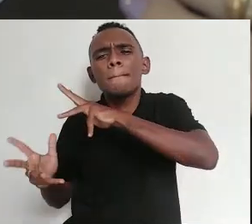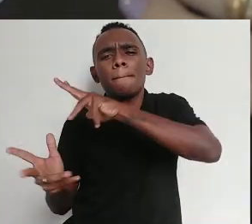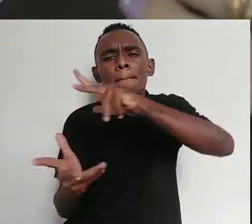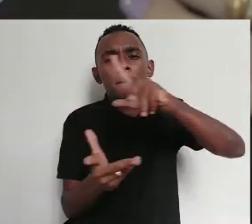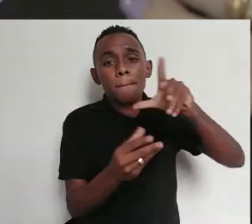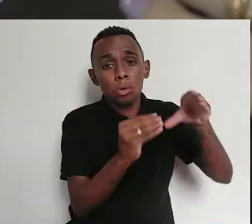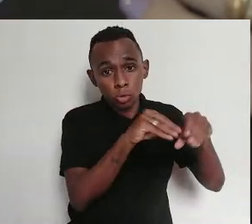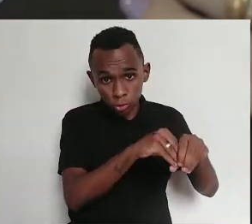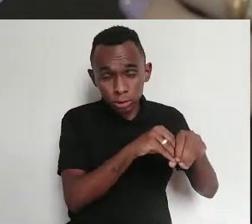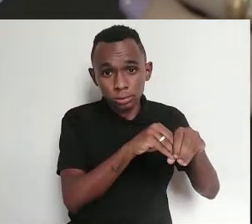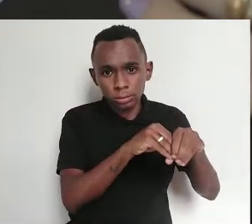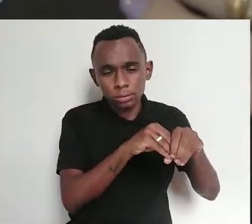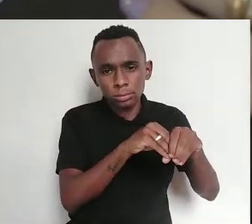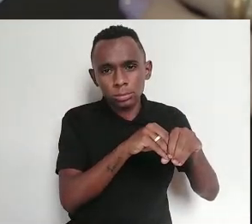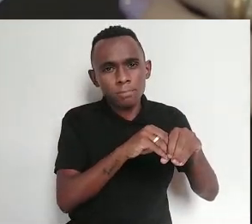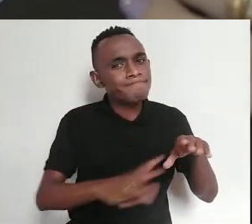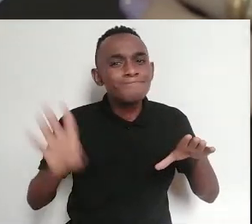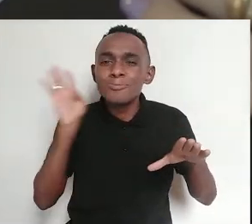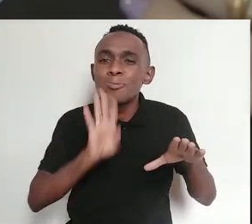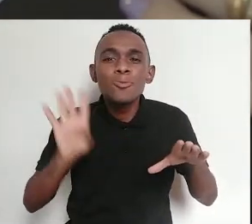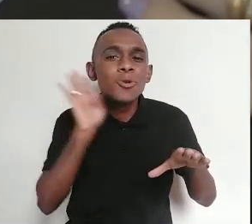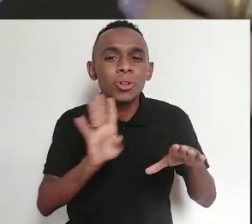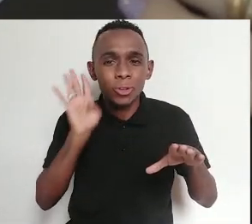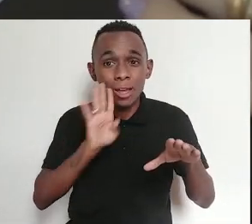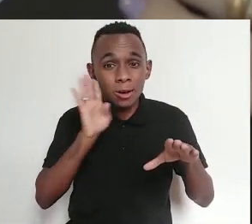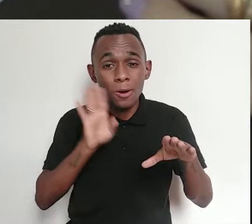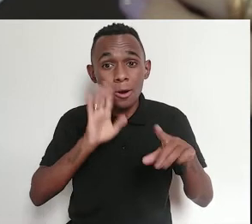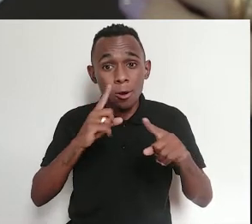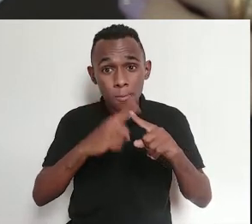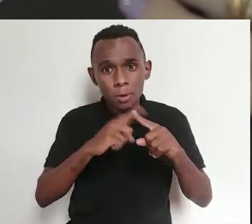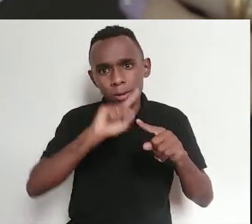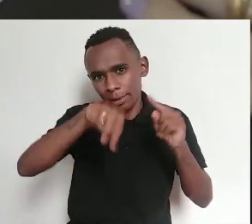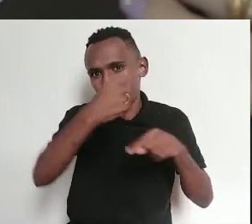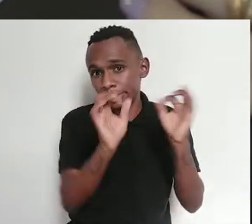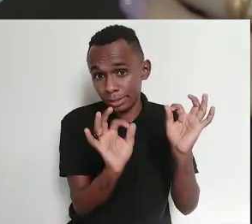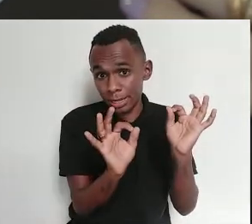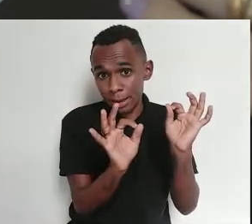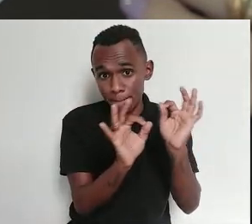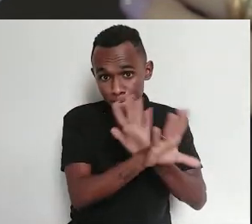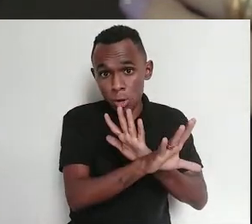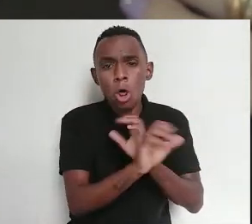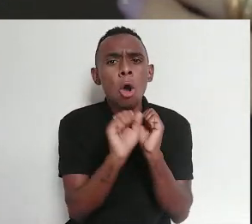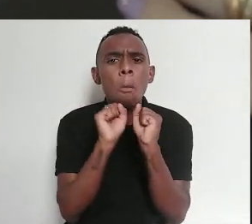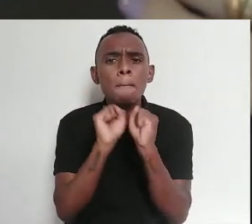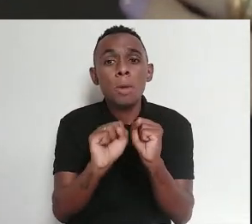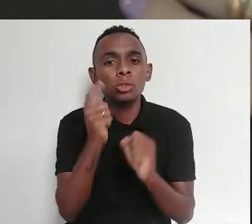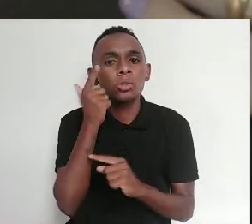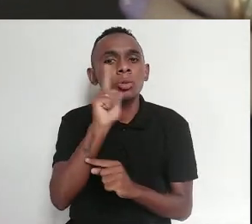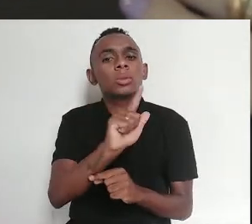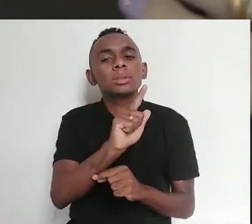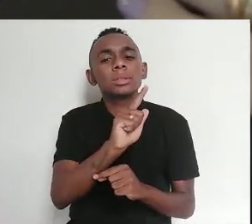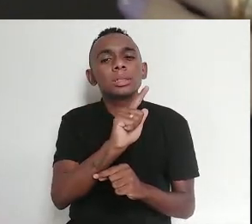Então, é muito legal, porque depois que ela está pronta, ela pode conseguir